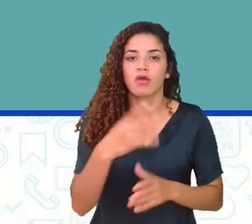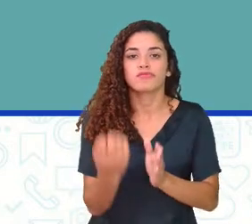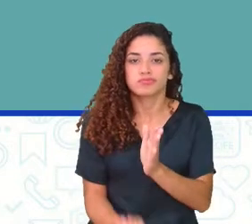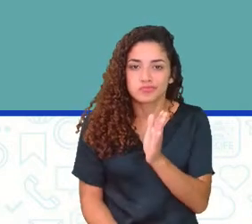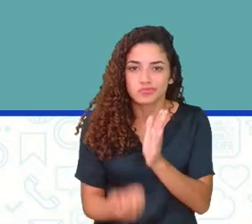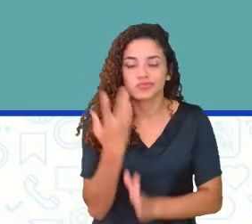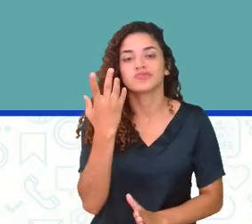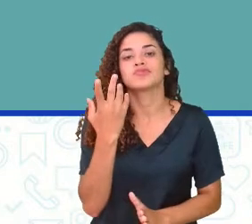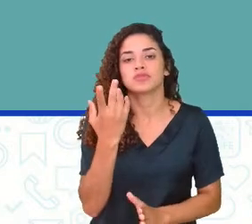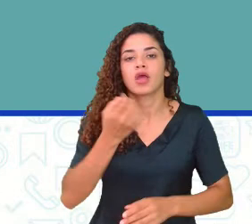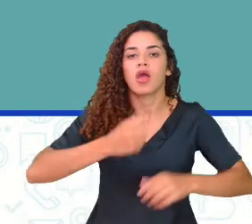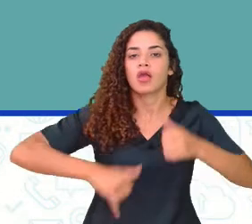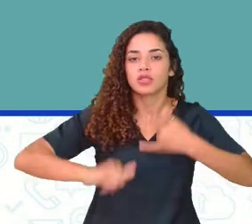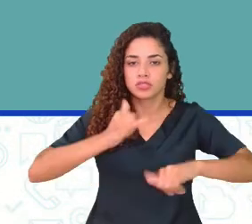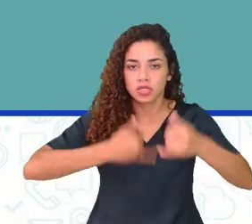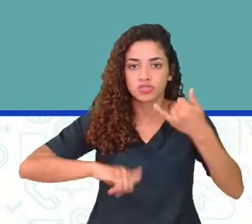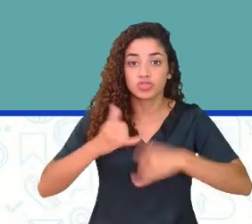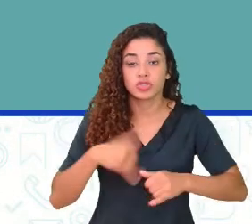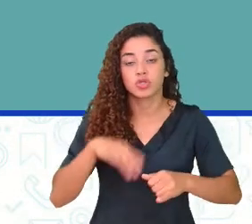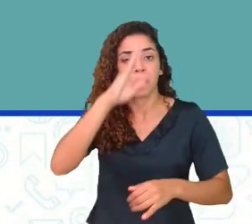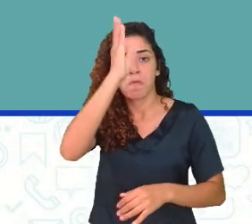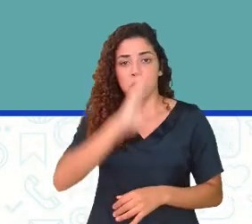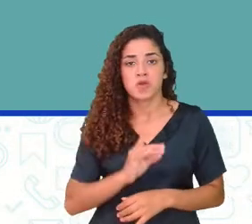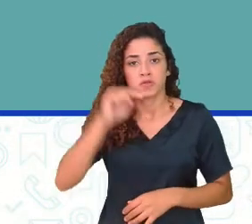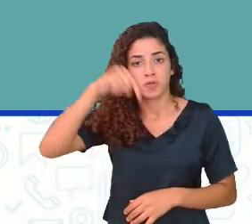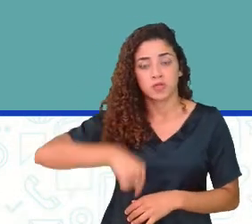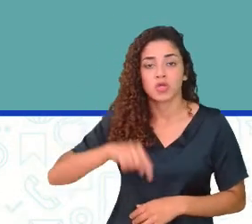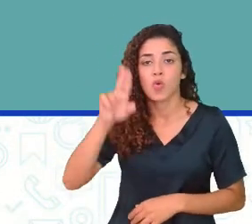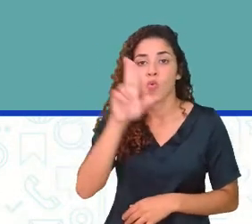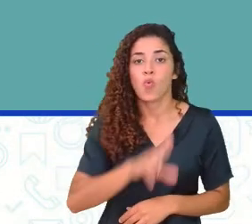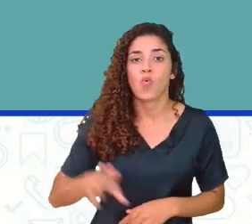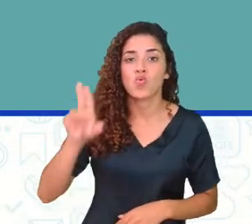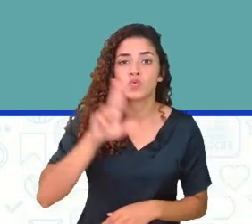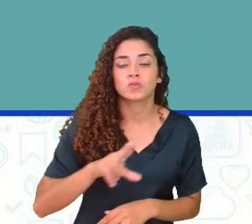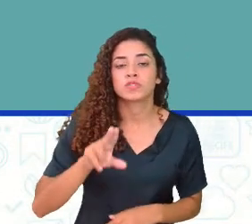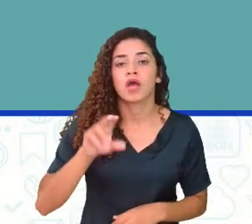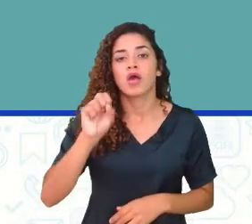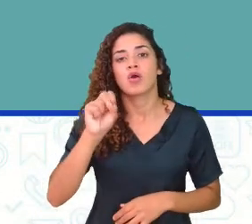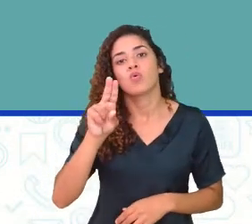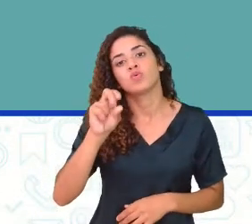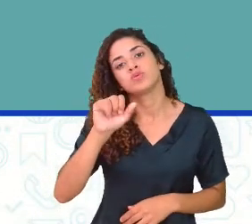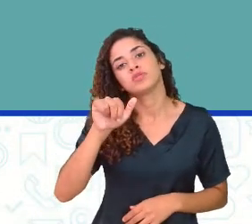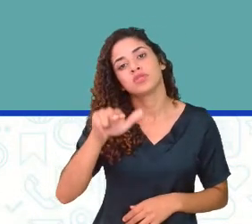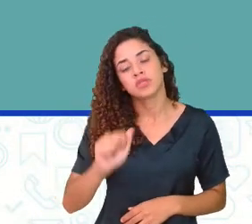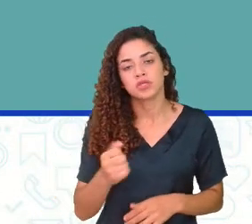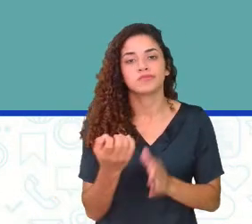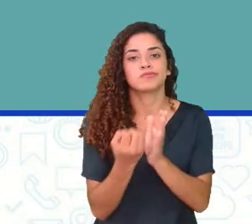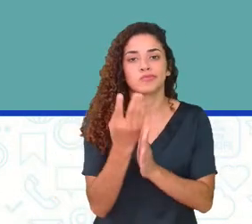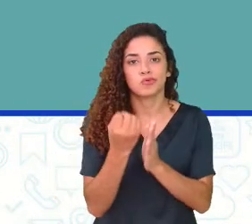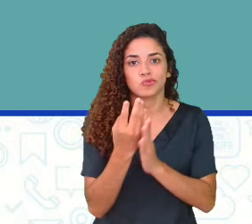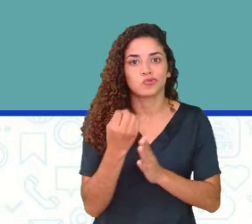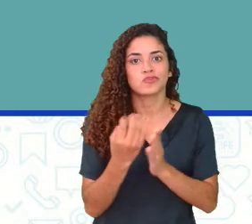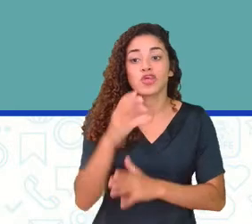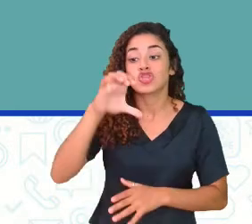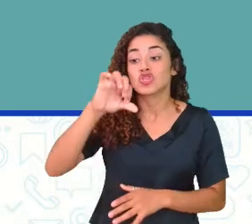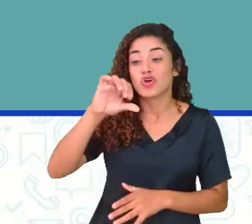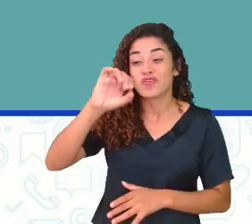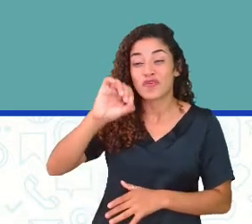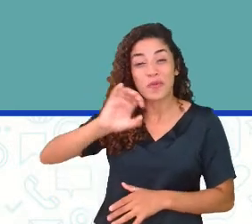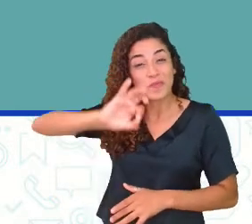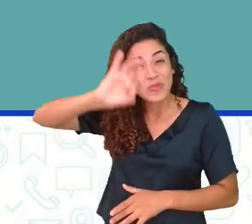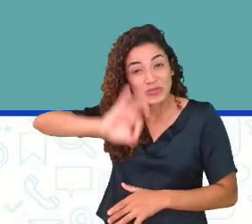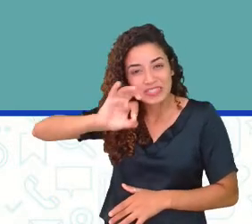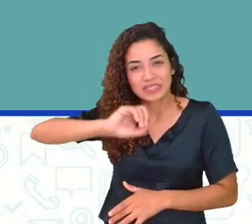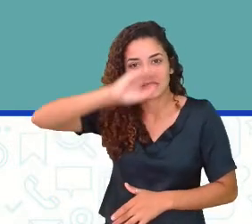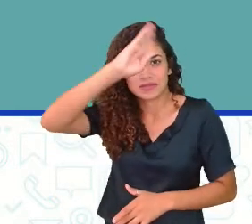a energia. Então, o Brasil mesmo, ele utiliza as hidrelétricas para produzir 90% da energia